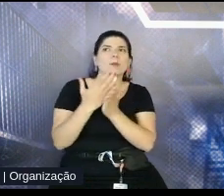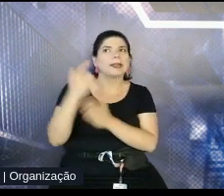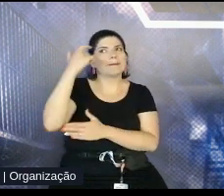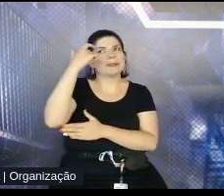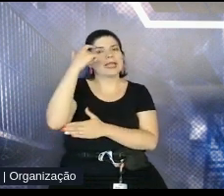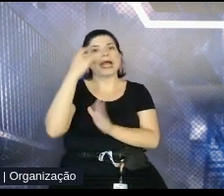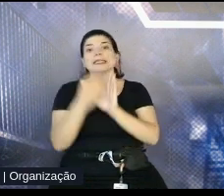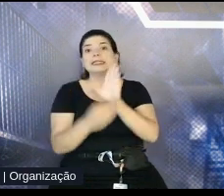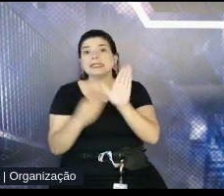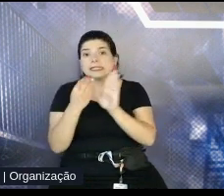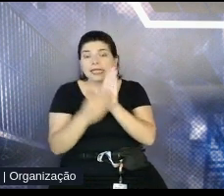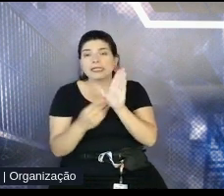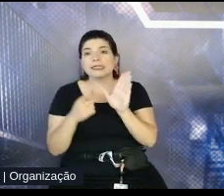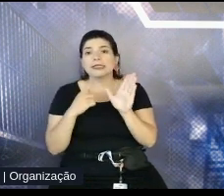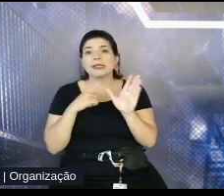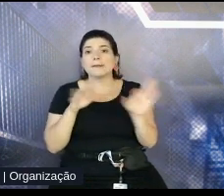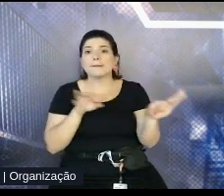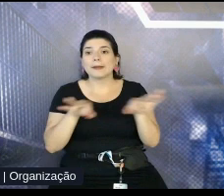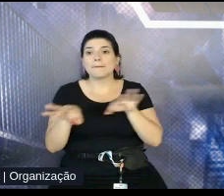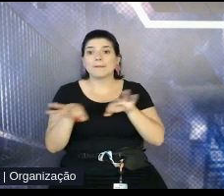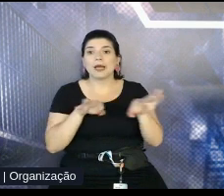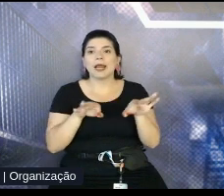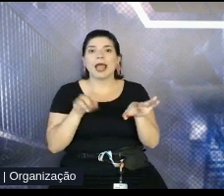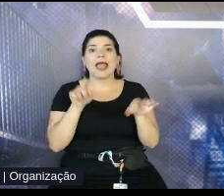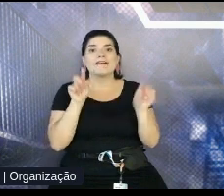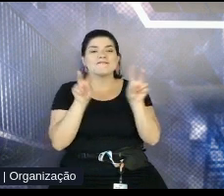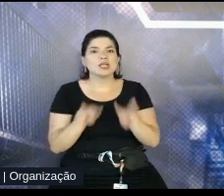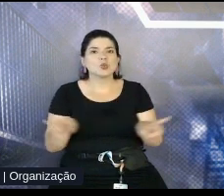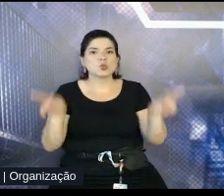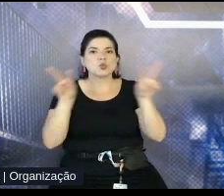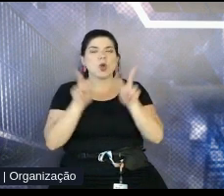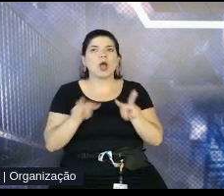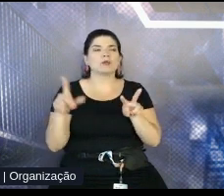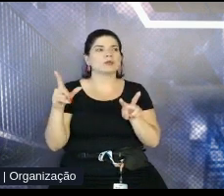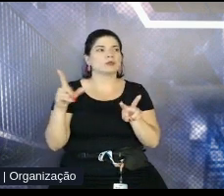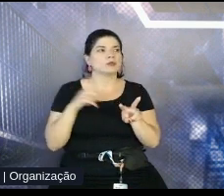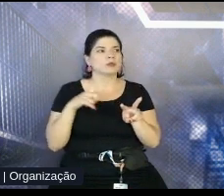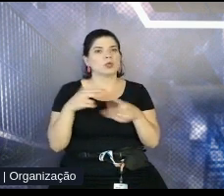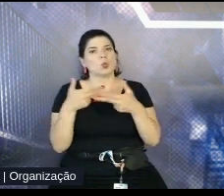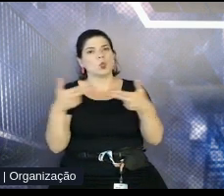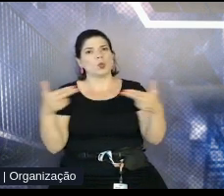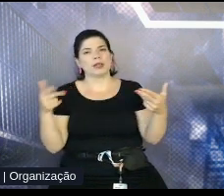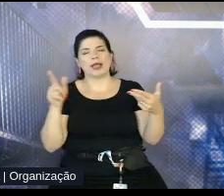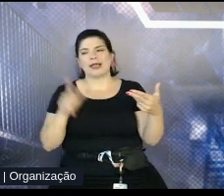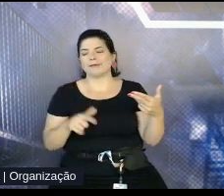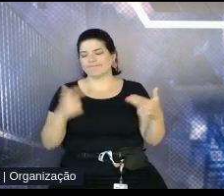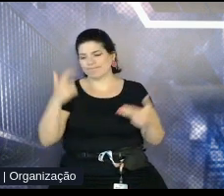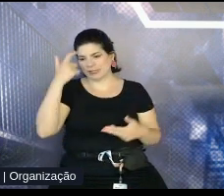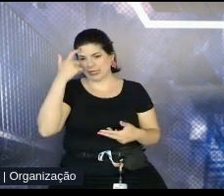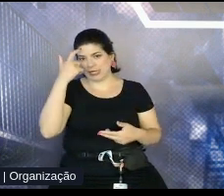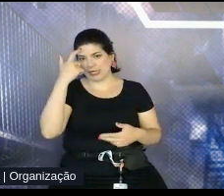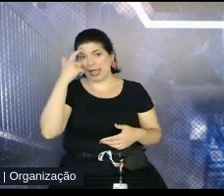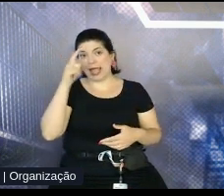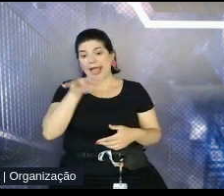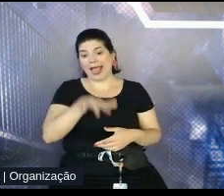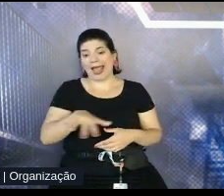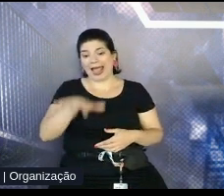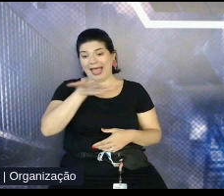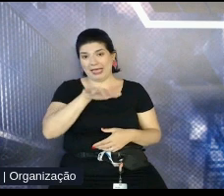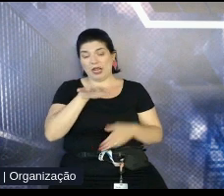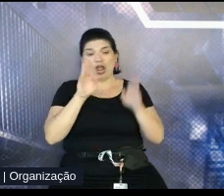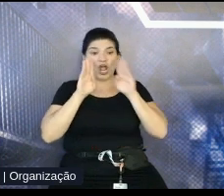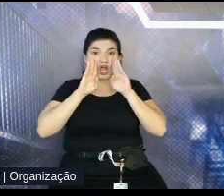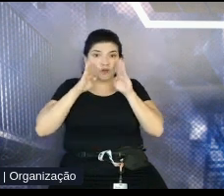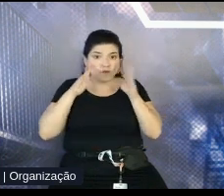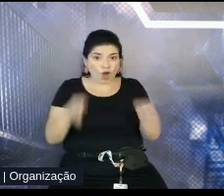não sendo uma coisa simplesmente visual, simplesmente uma coisa de branding, mas pensando no design como uma área que foca em